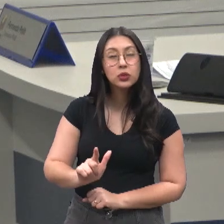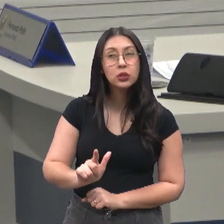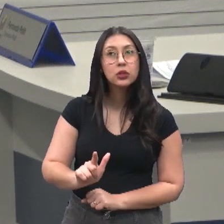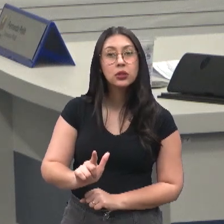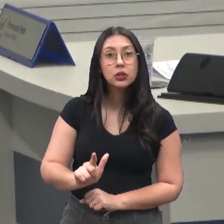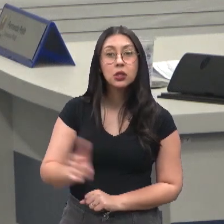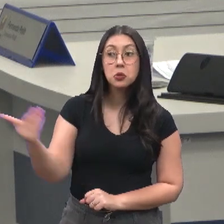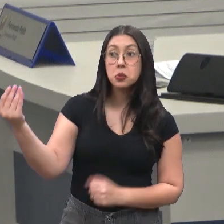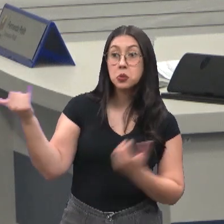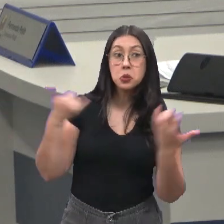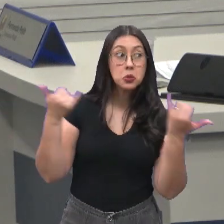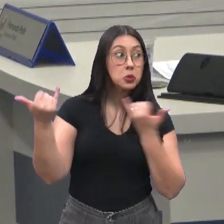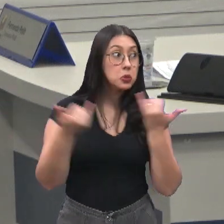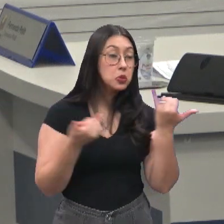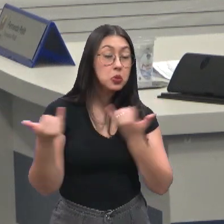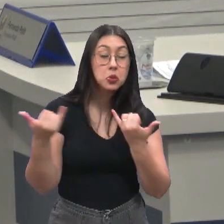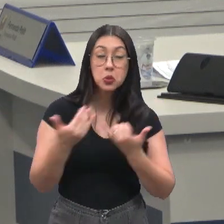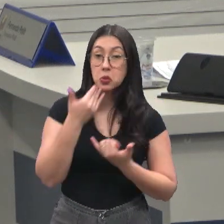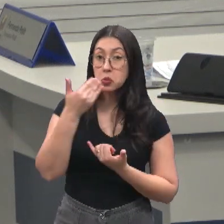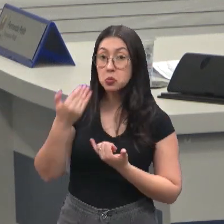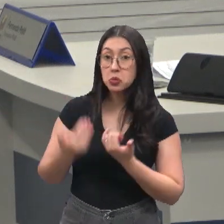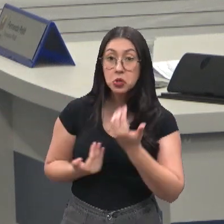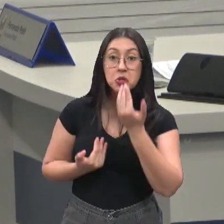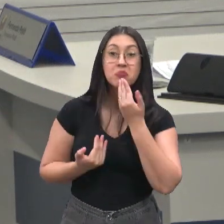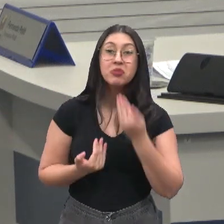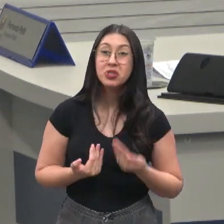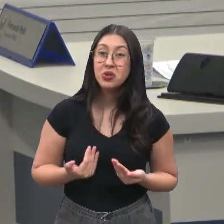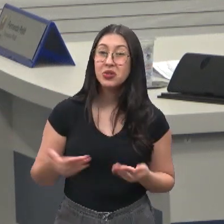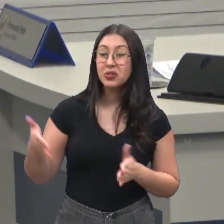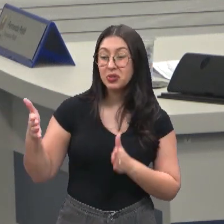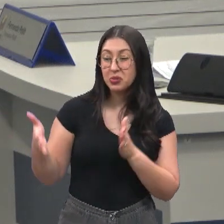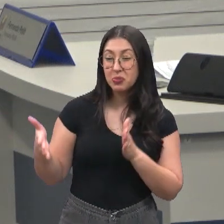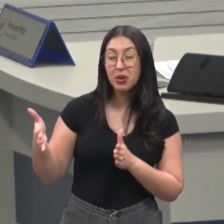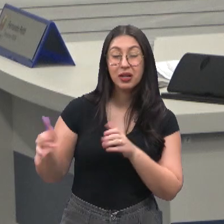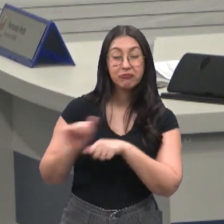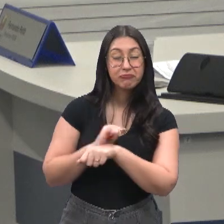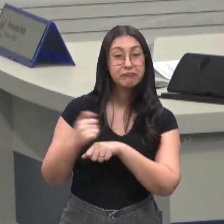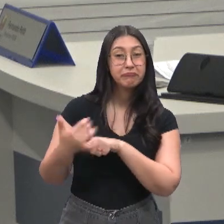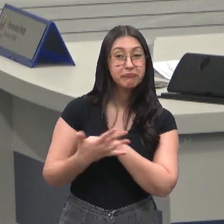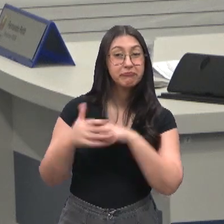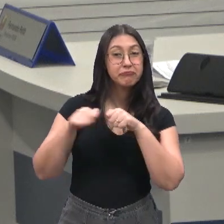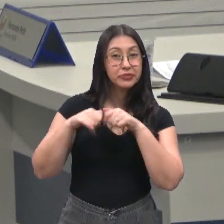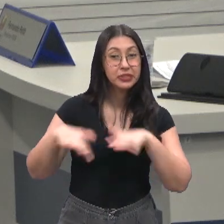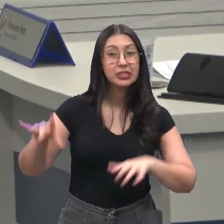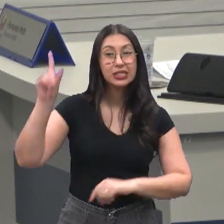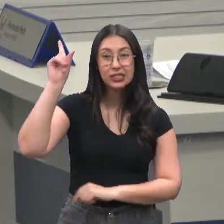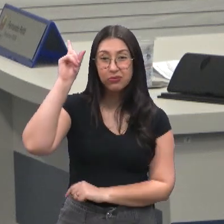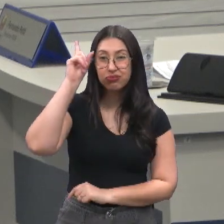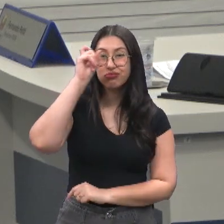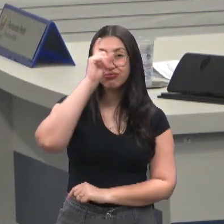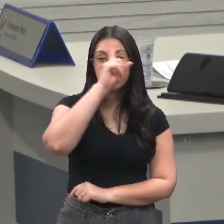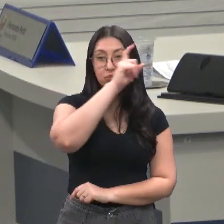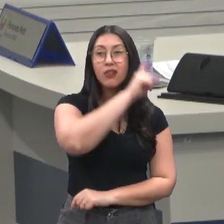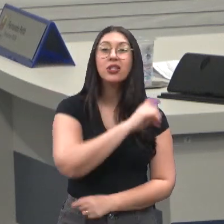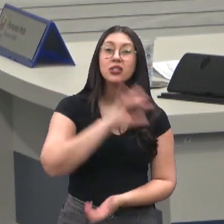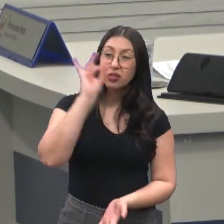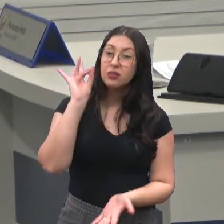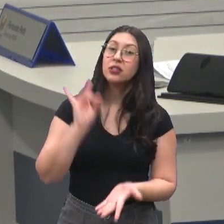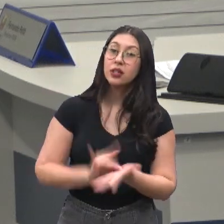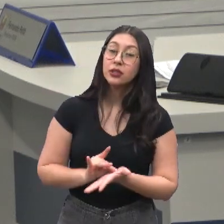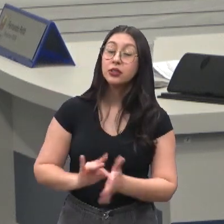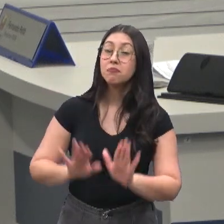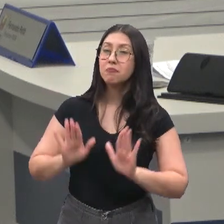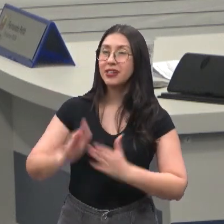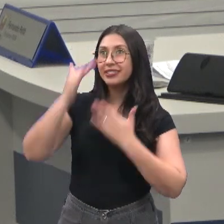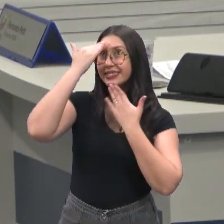atrás da gente, conversavam bastante, o quanto que eles passaram dificuldade na pandemia. Na pandemia foi muito difícil, mas graças a